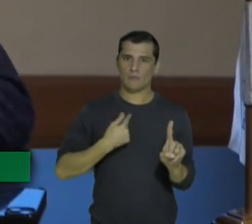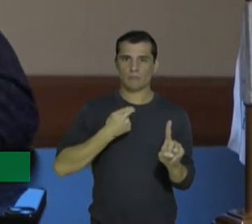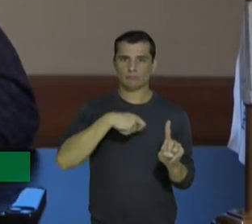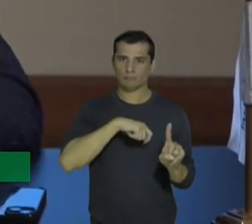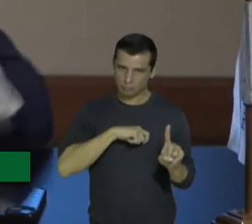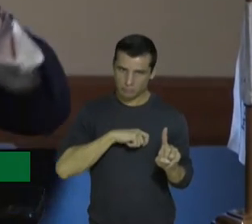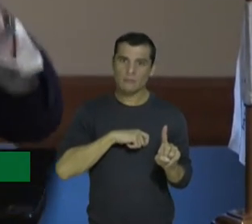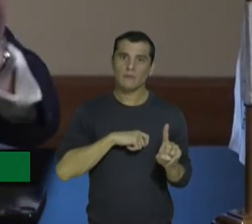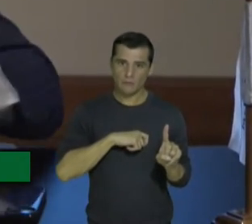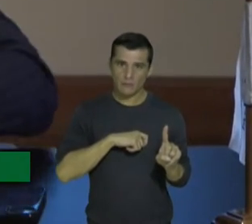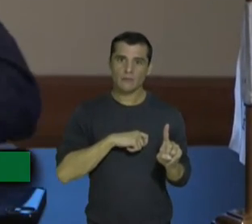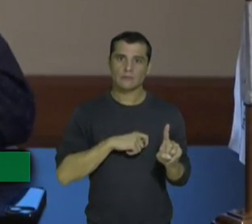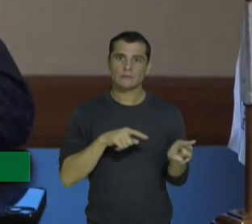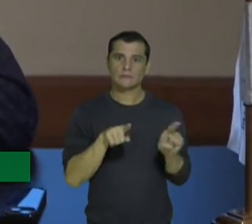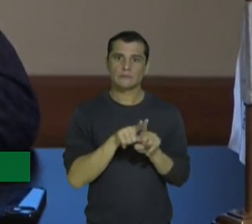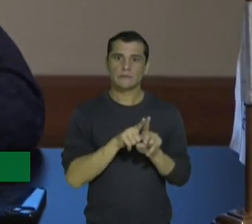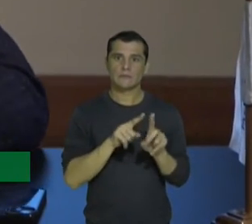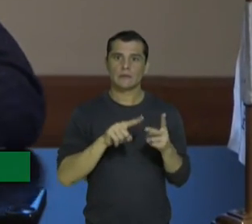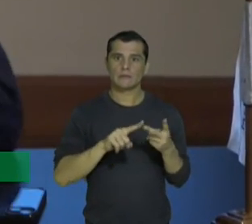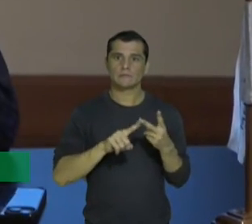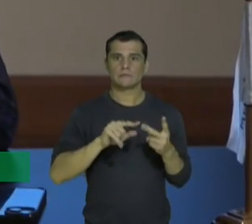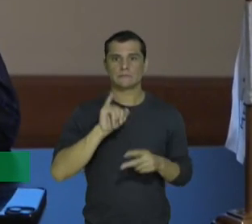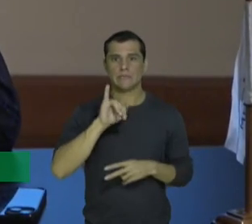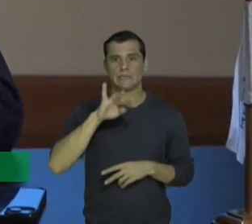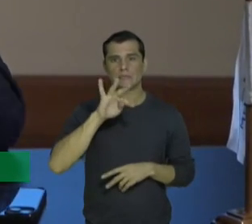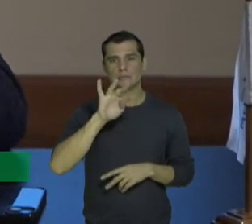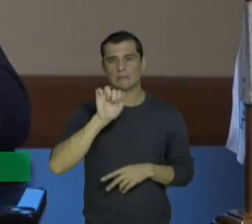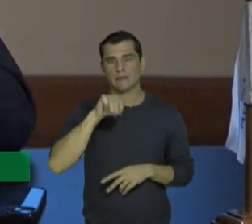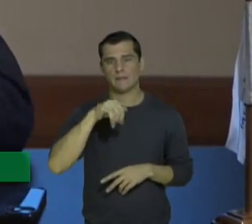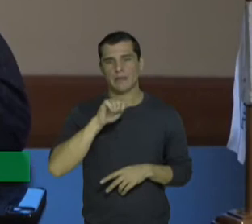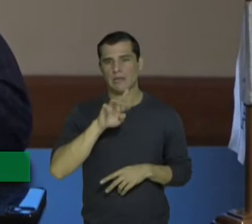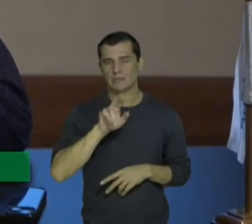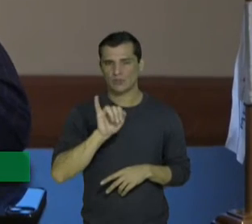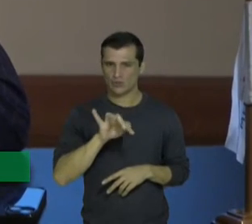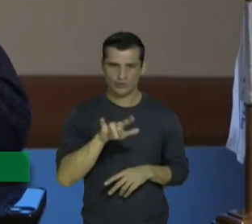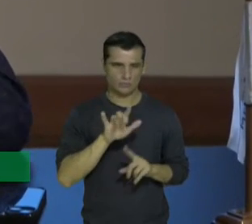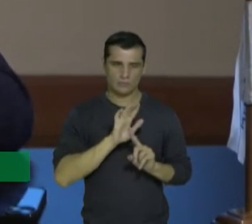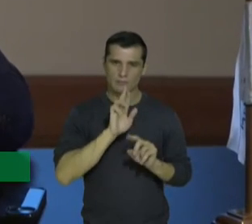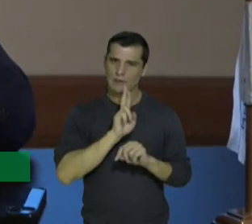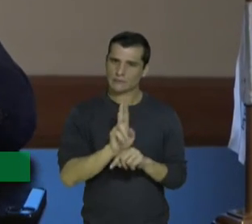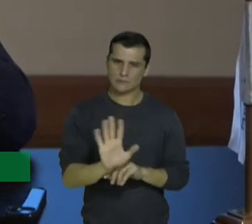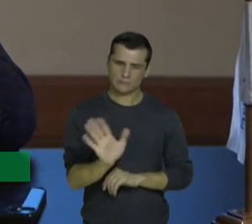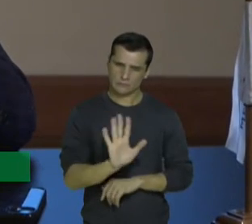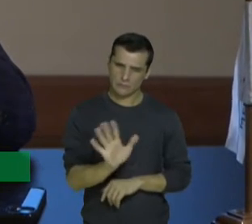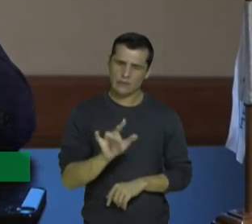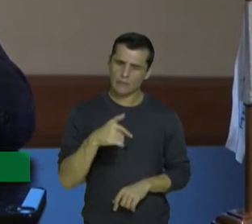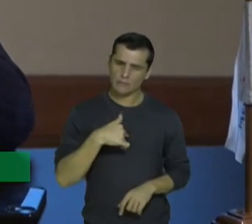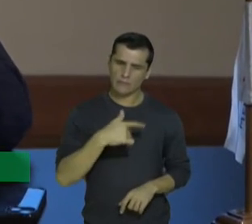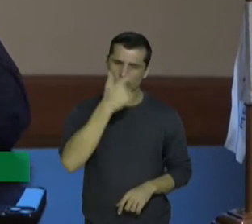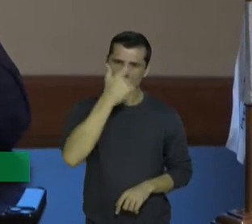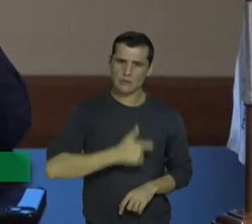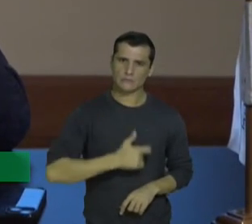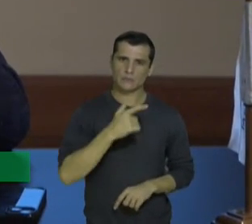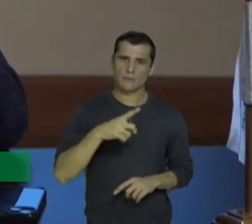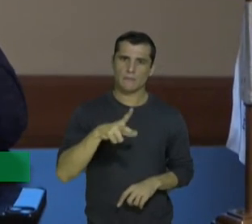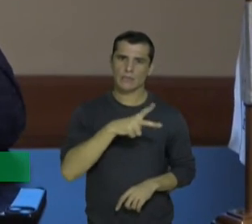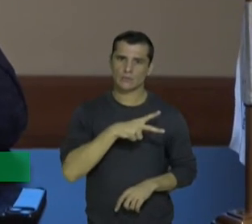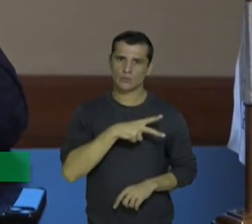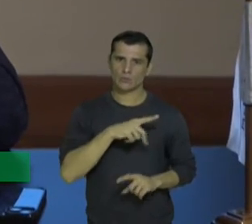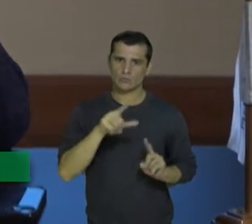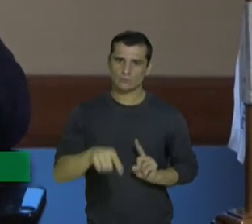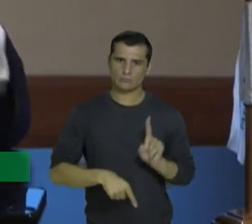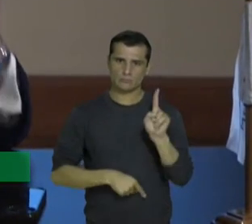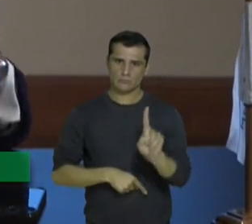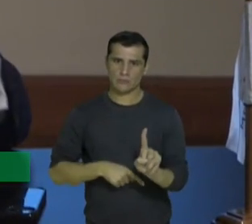deputado mencionou só queria fazer e pontuar isso porque é importante eu tô falando aqui eh do ponto de vista pessoal essa é uma